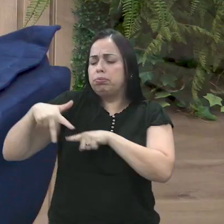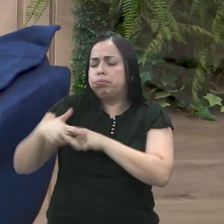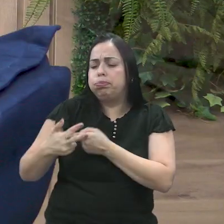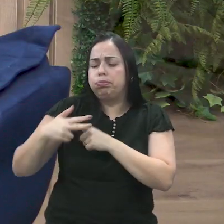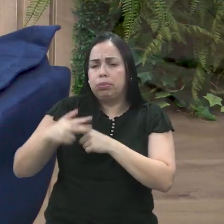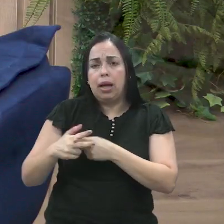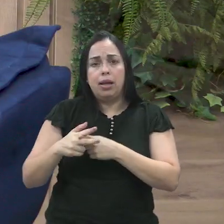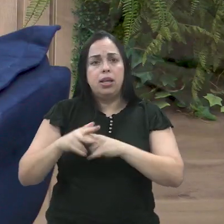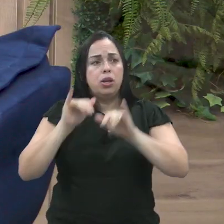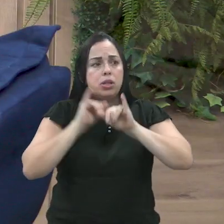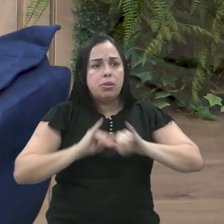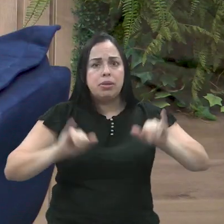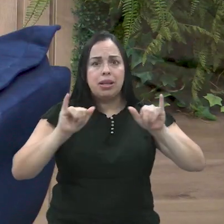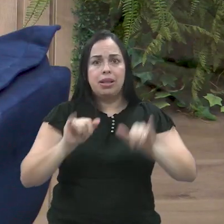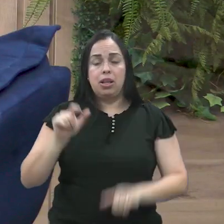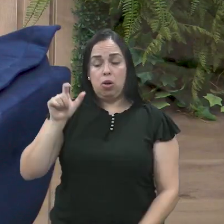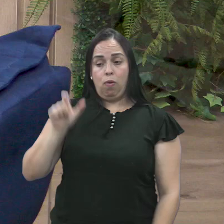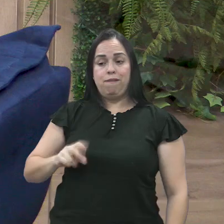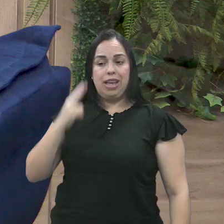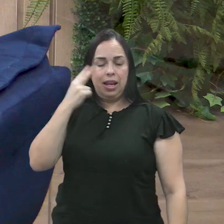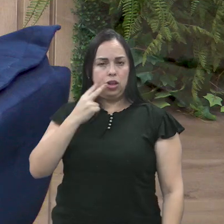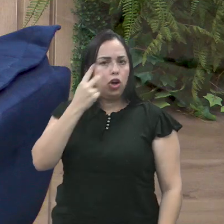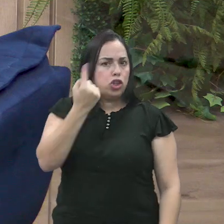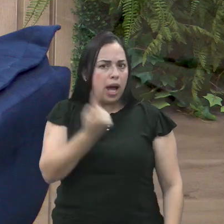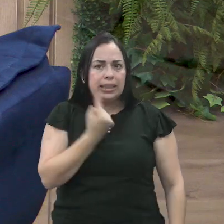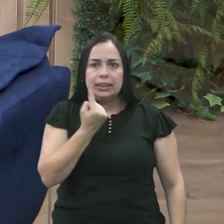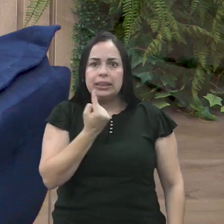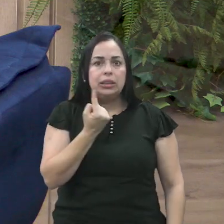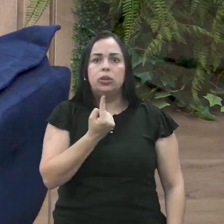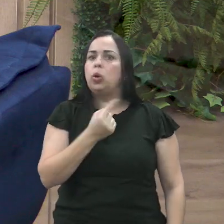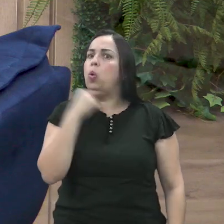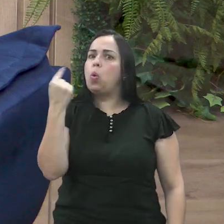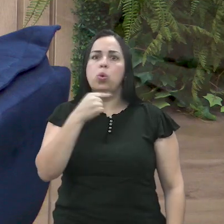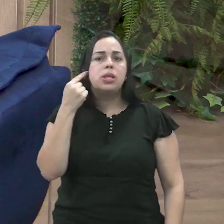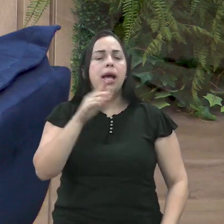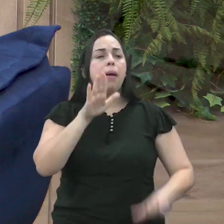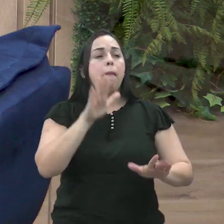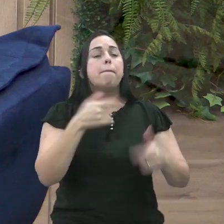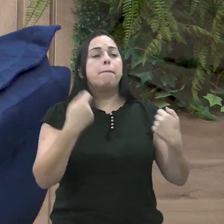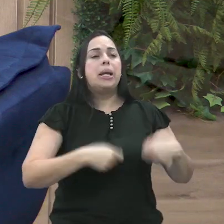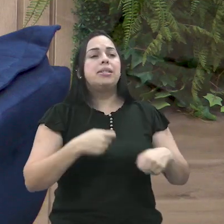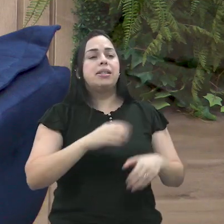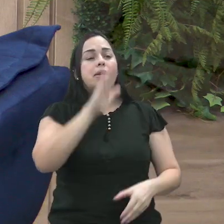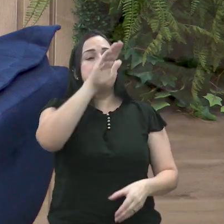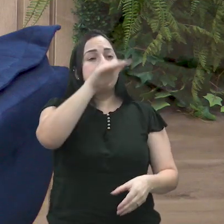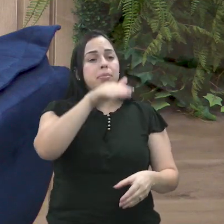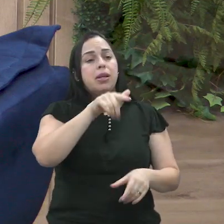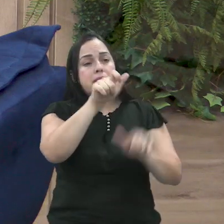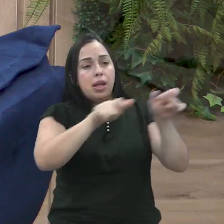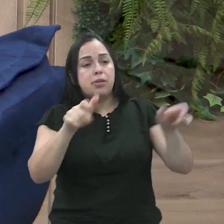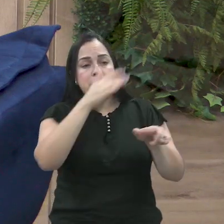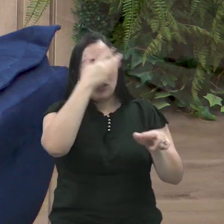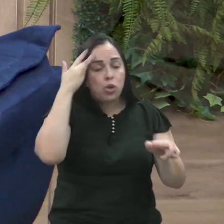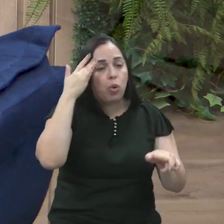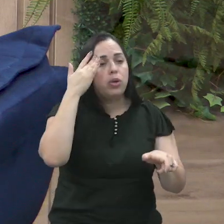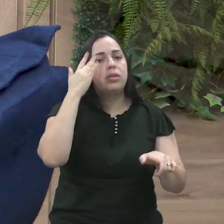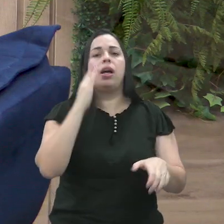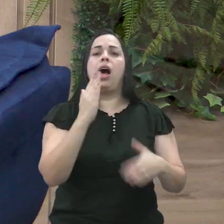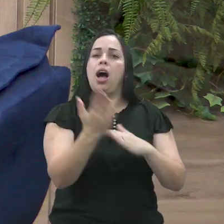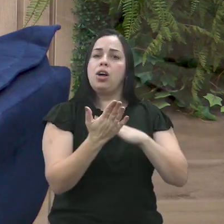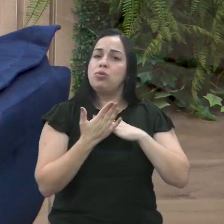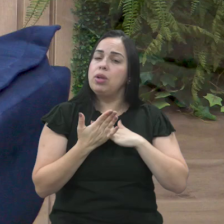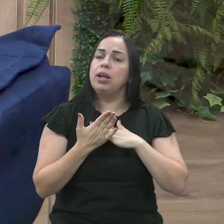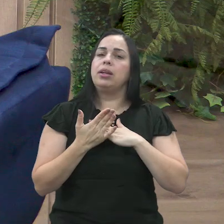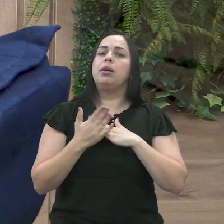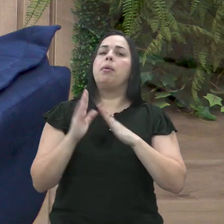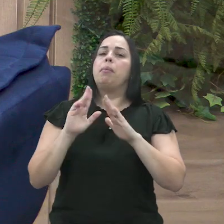dizer, e as pessoas têm que ter noção disso, que o vereador não faz nada sozinho, a gente precisa de um voto de uma maioria. Então, sempre quando a gente traz projetos